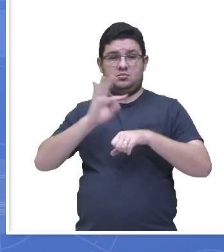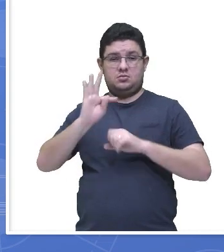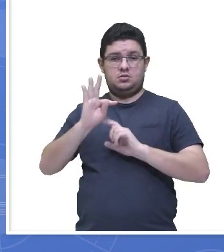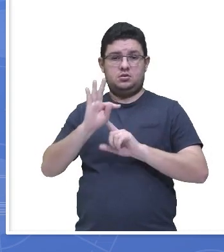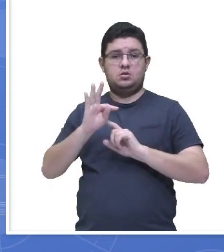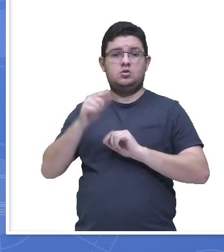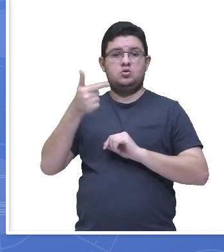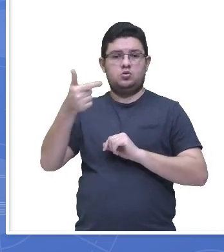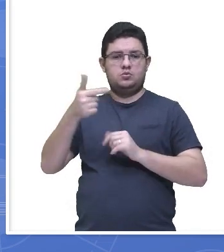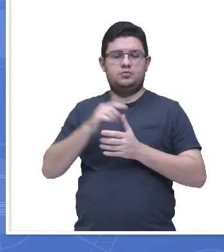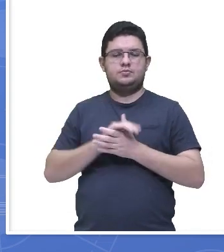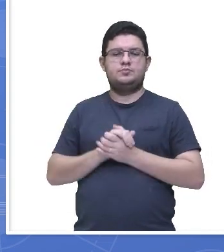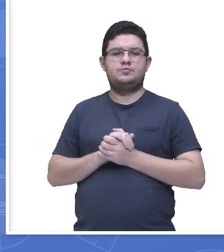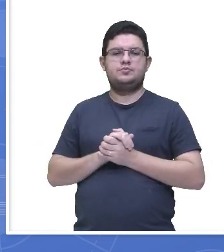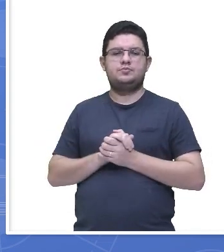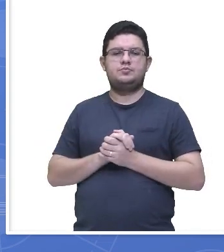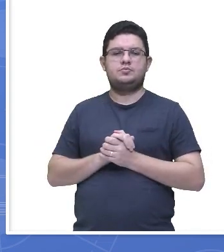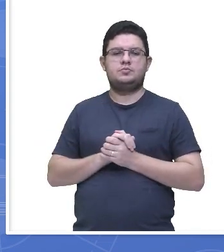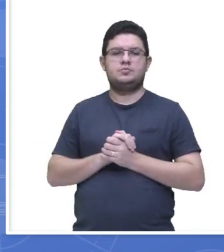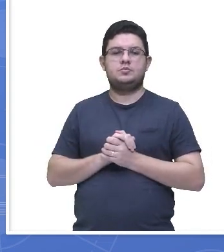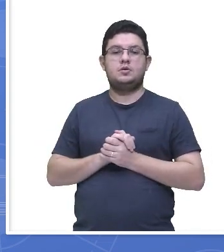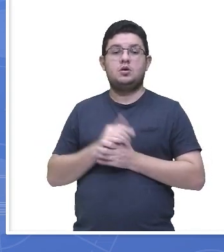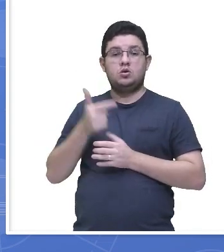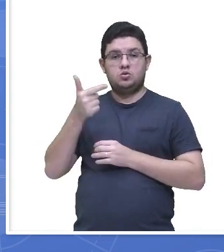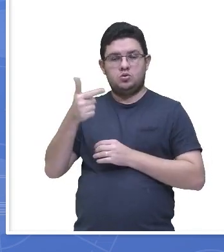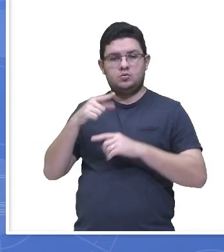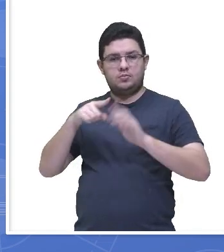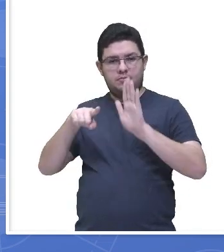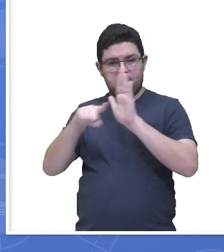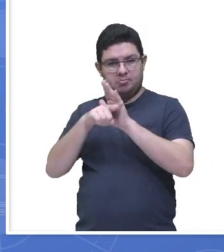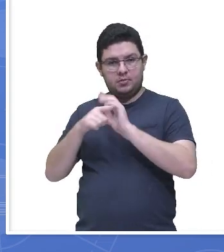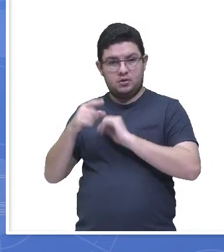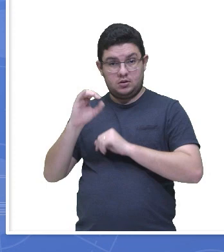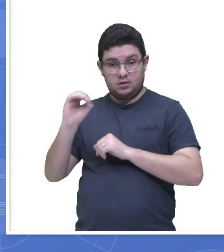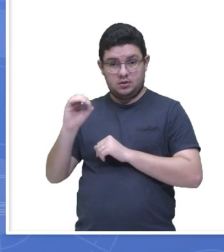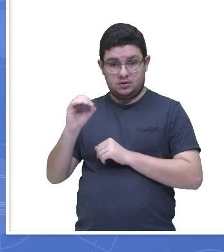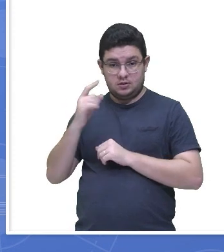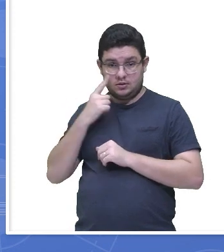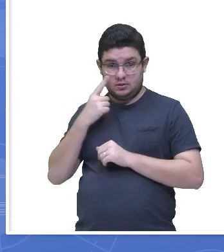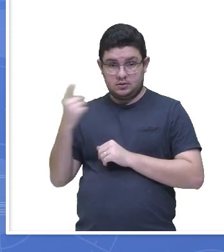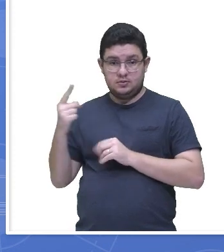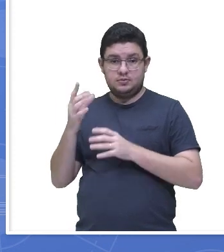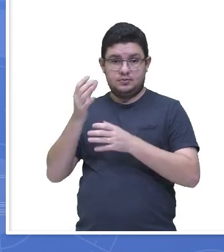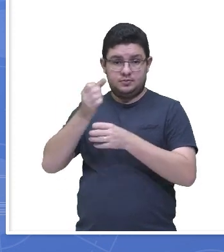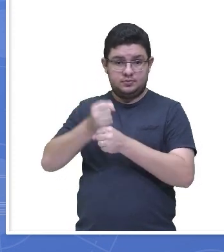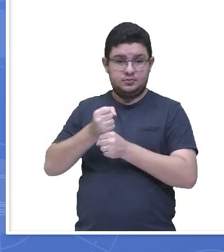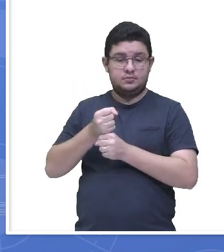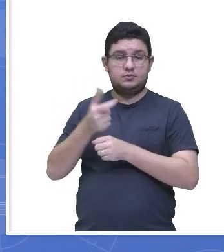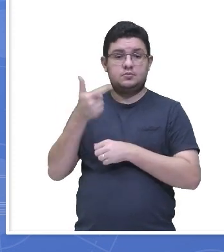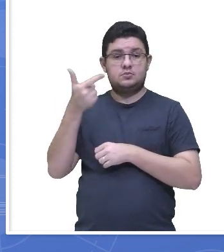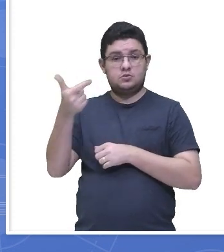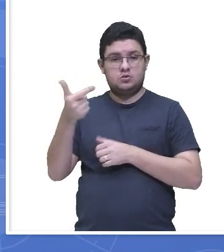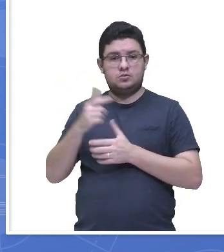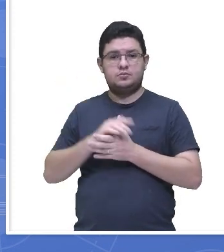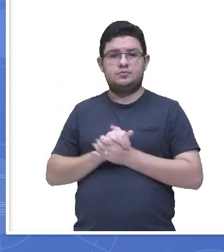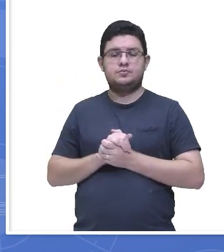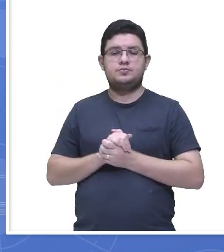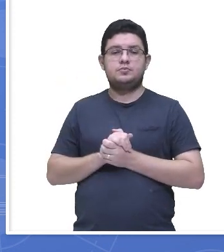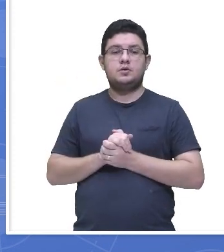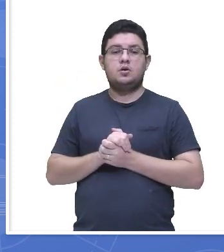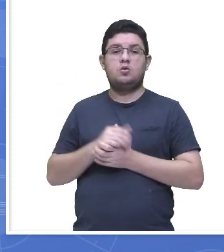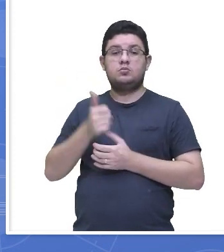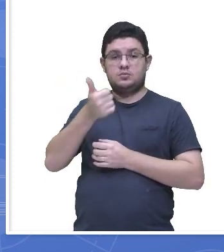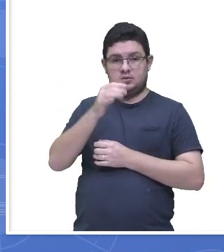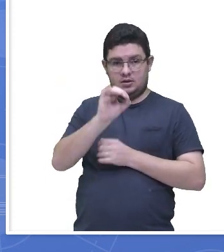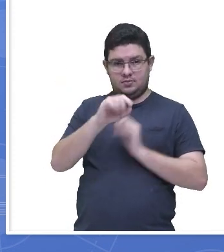0. Logo, 10 menos 6 é 4, 2 menos 0 é 2. 4 dividido por 2